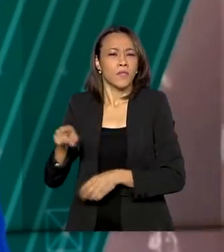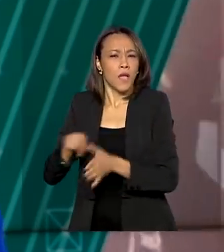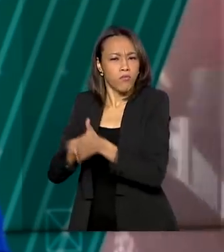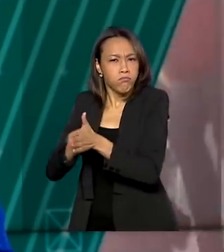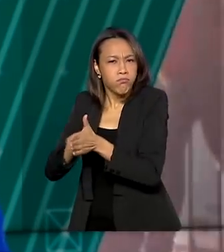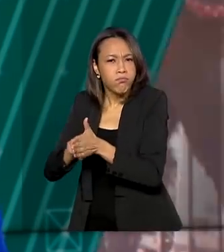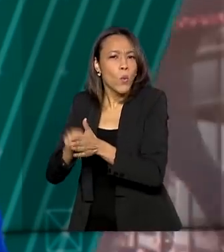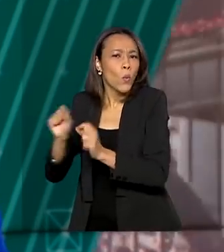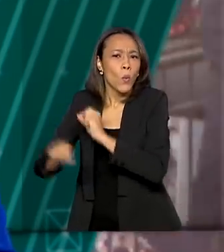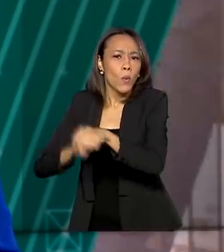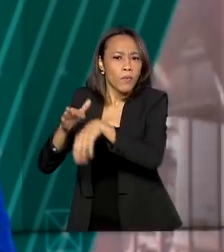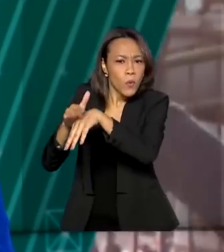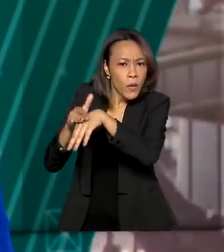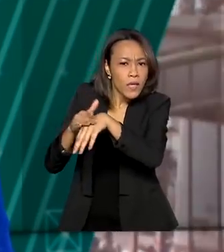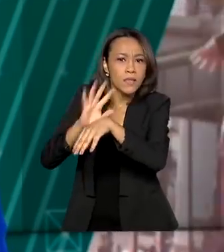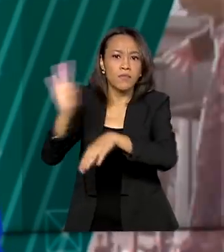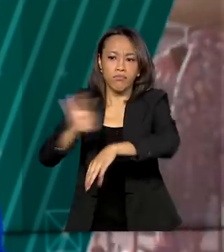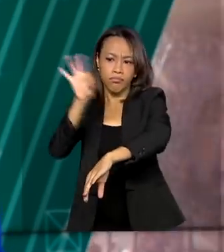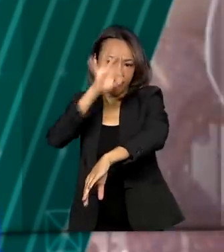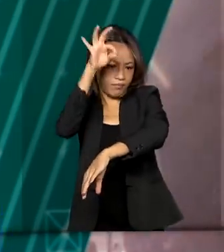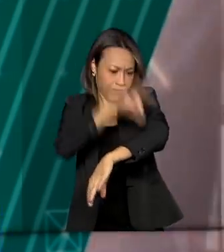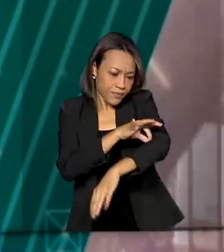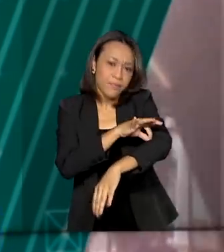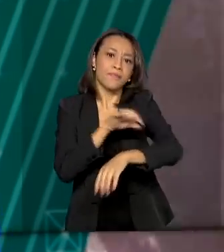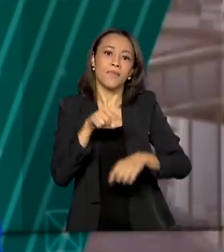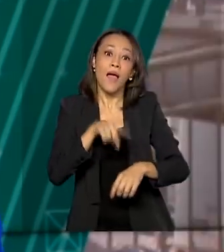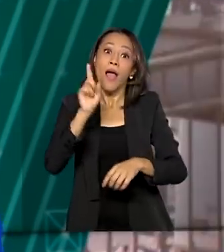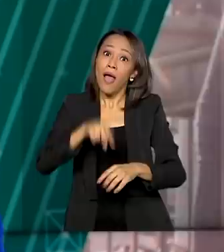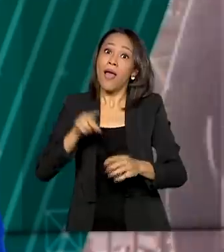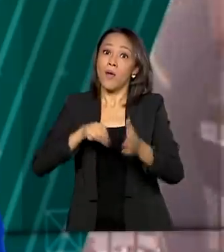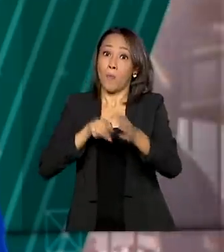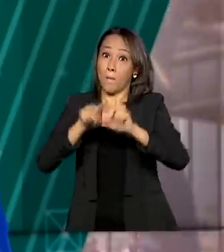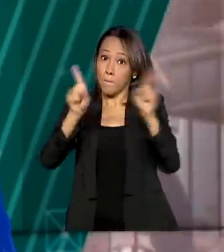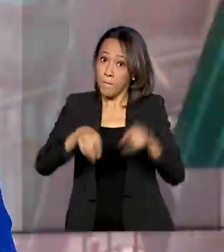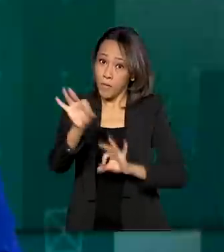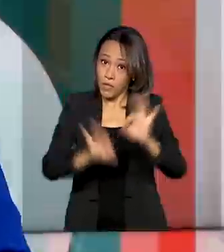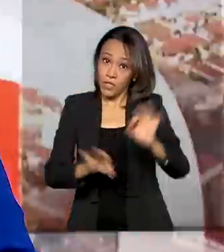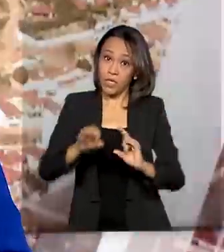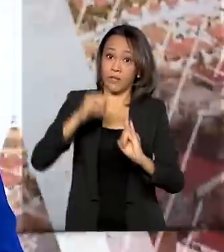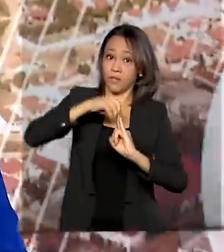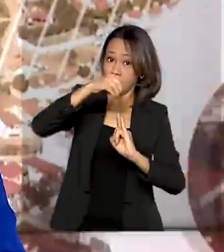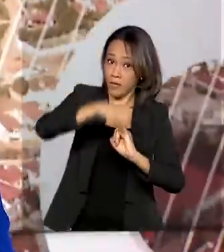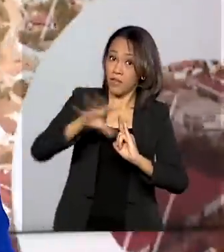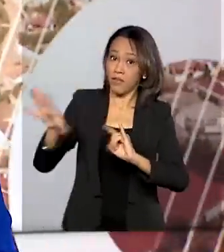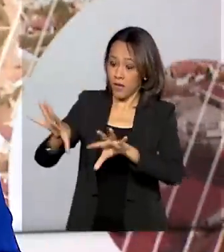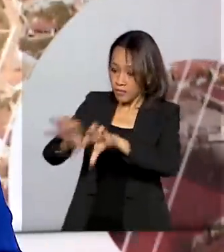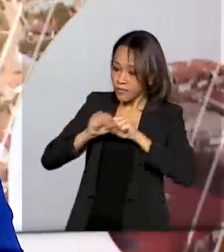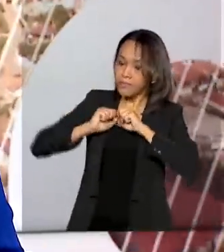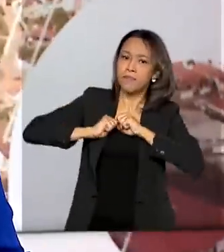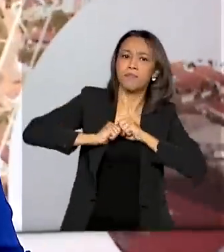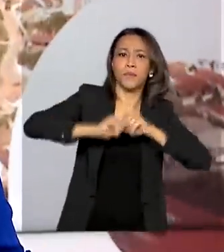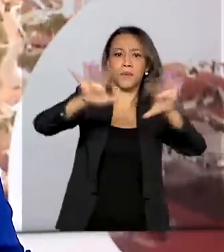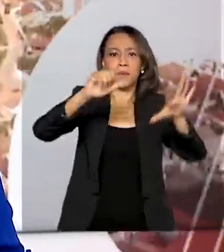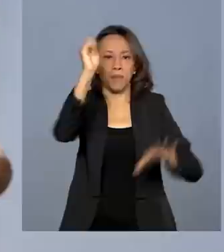causadas pelo mosquito Aedes aegypti. O projeto da Fiocruz deve ser expandido para outras partes do